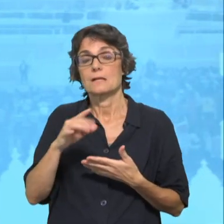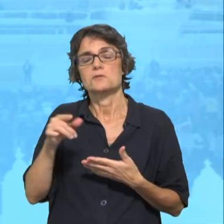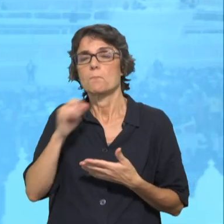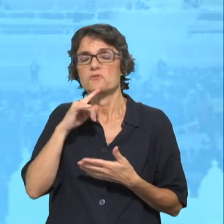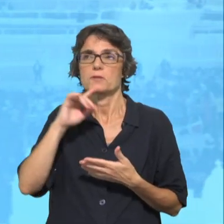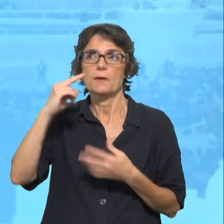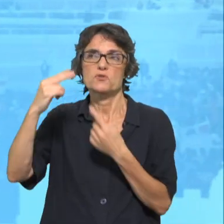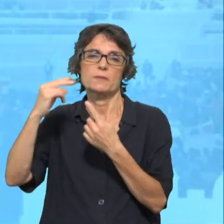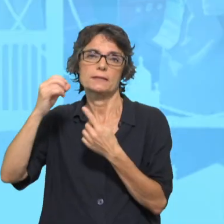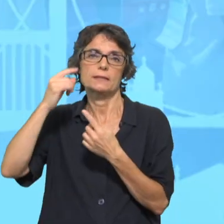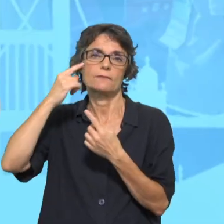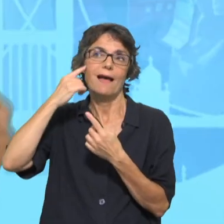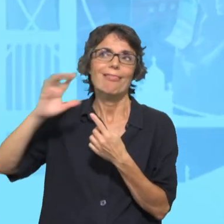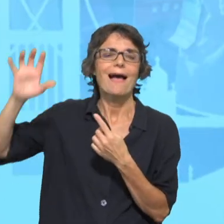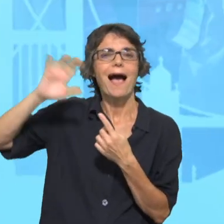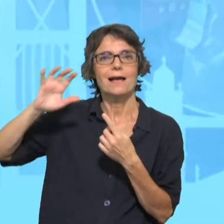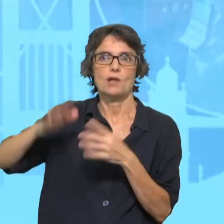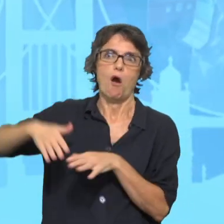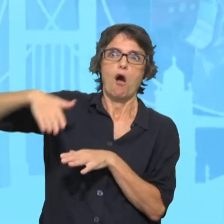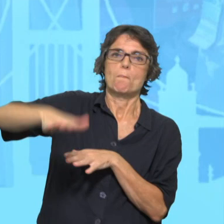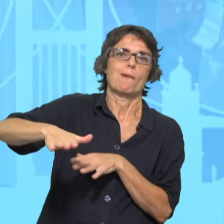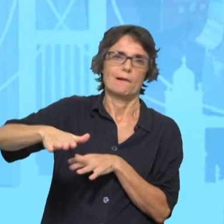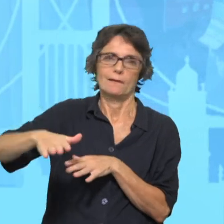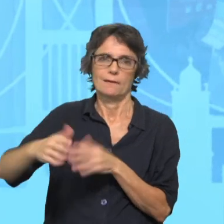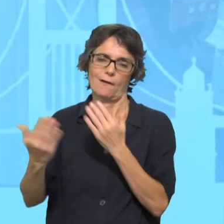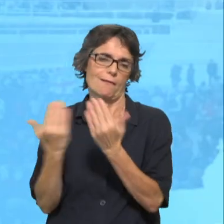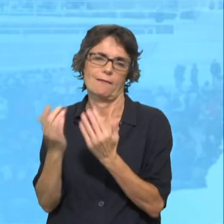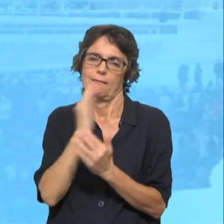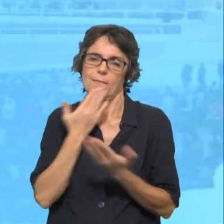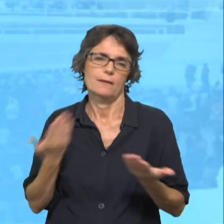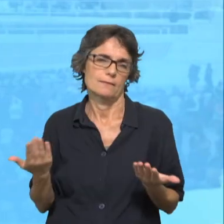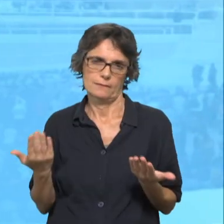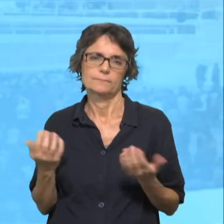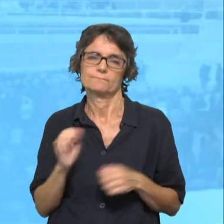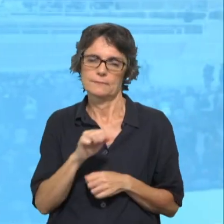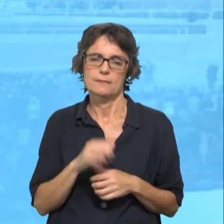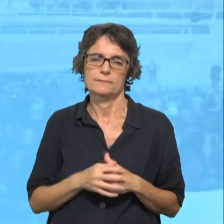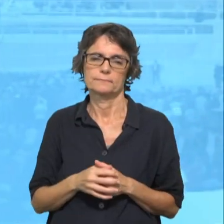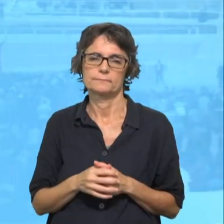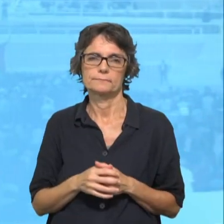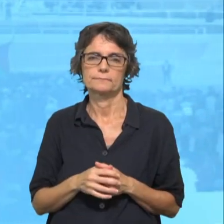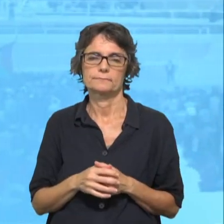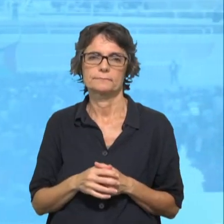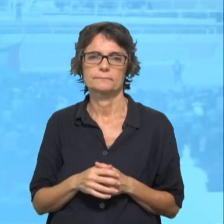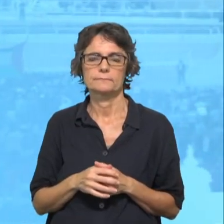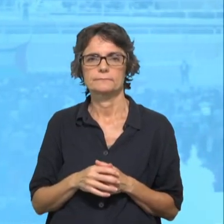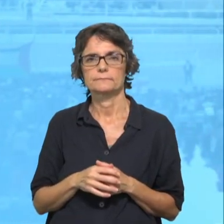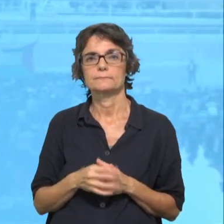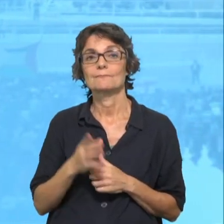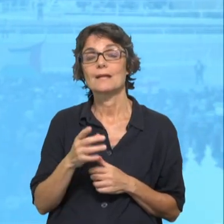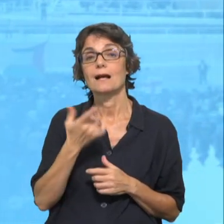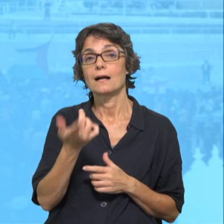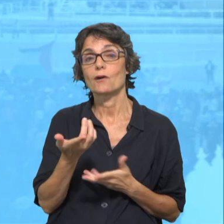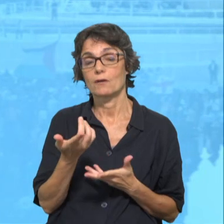é um dado a ter em conta, de facto, essa diferença consoante as latitudes. Mas a questão do